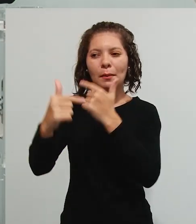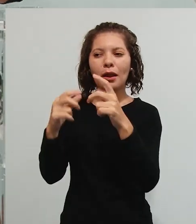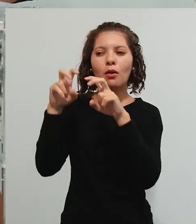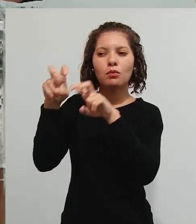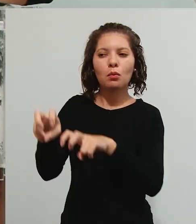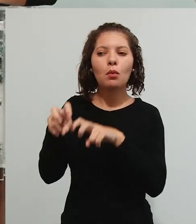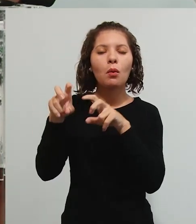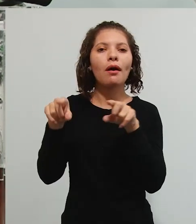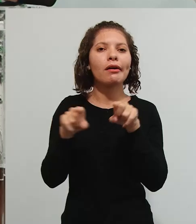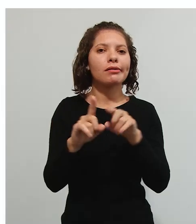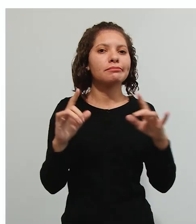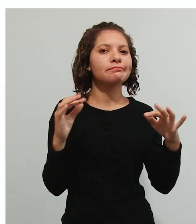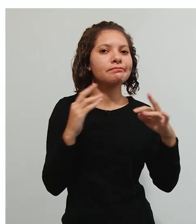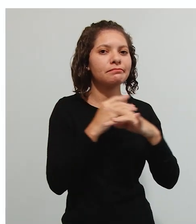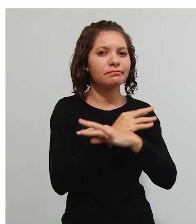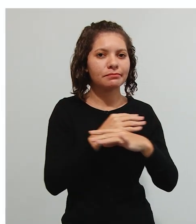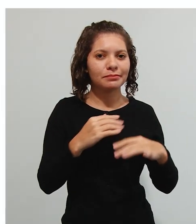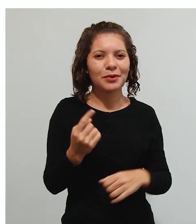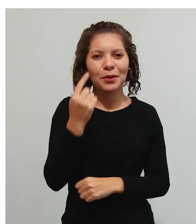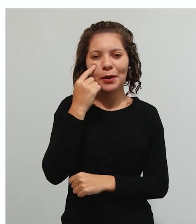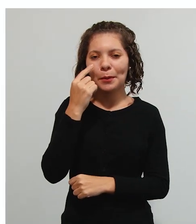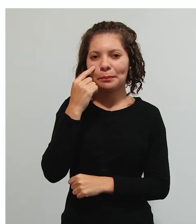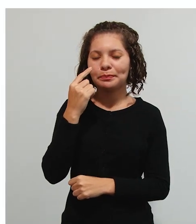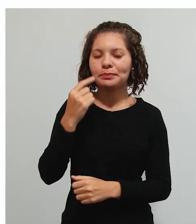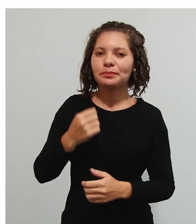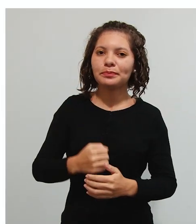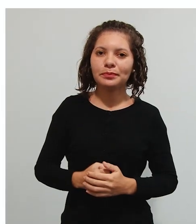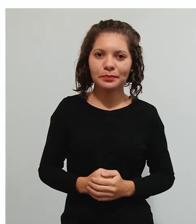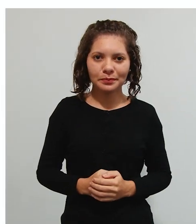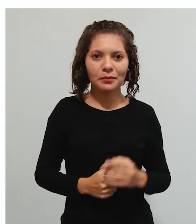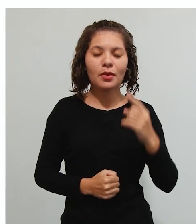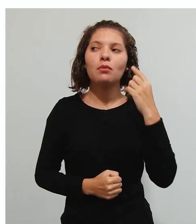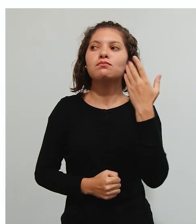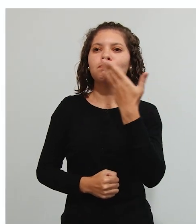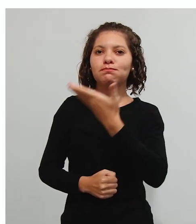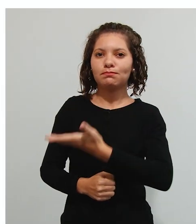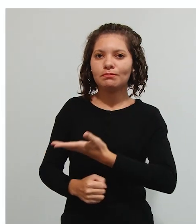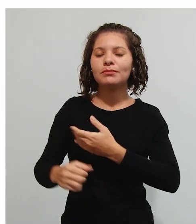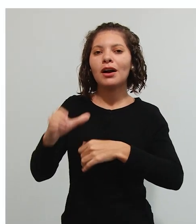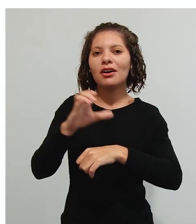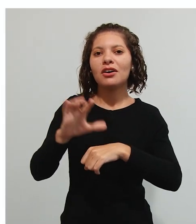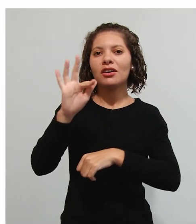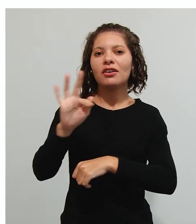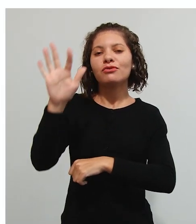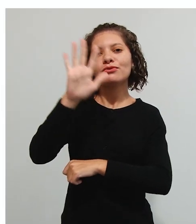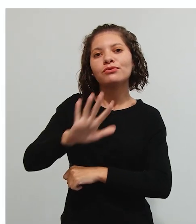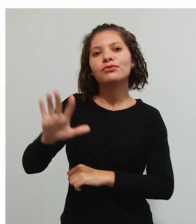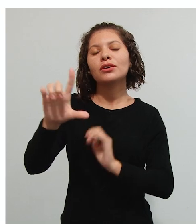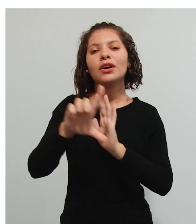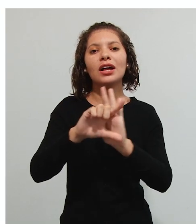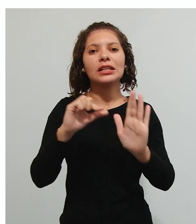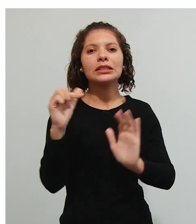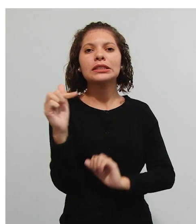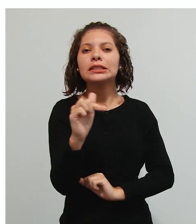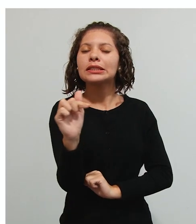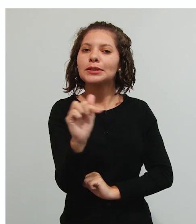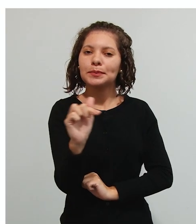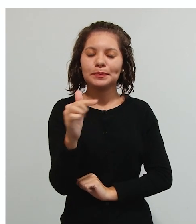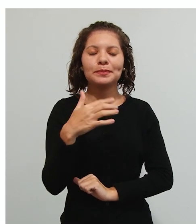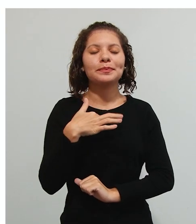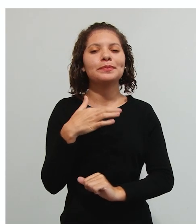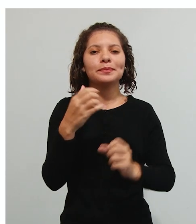Trabalho, ela começa lá no artigo 7º da Constituição Federal, que vai tratar dos direitos trabalhistas